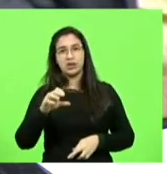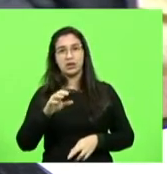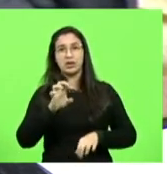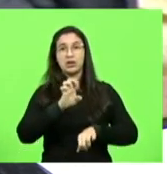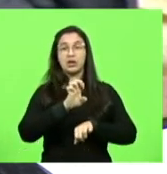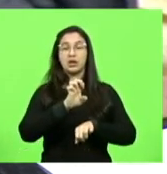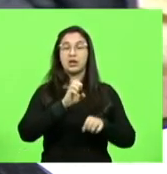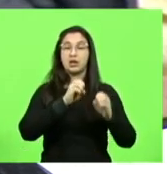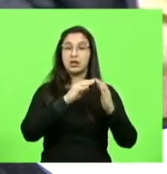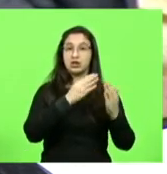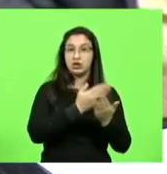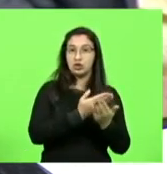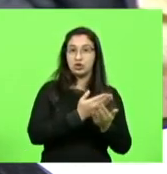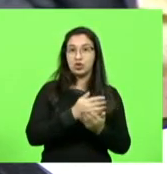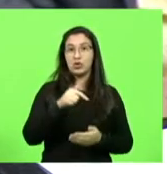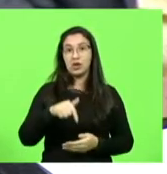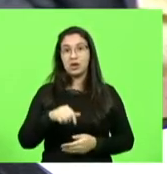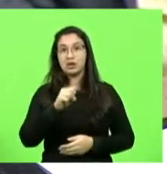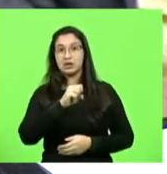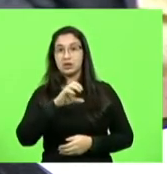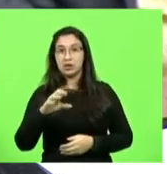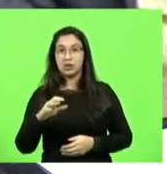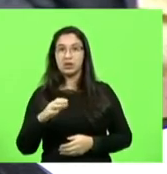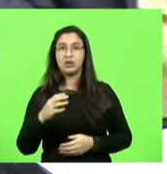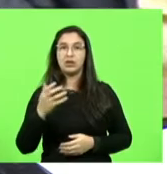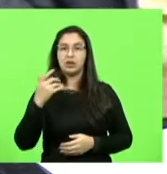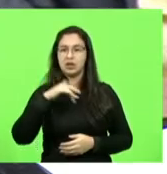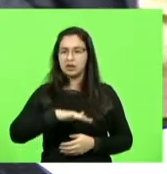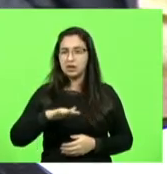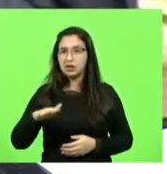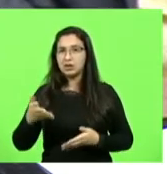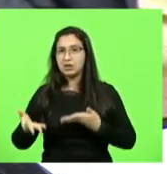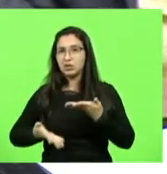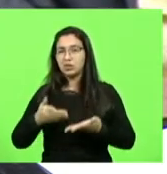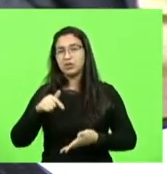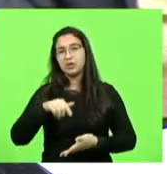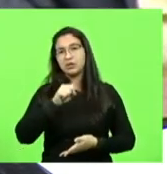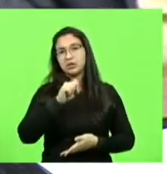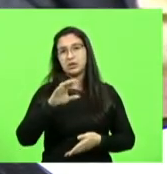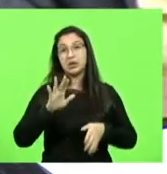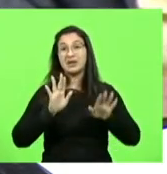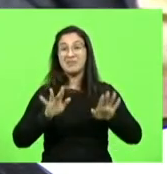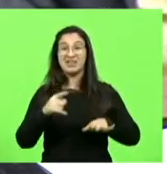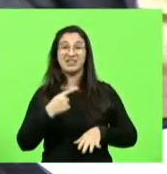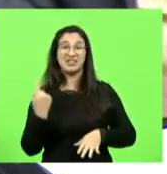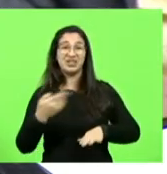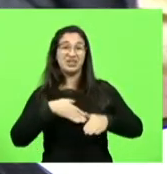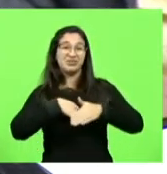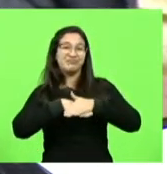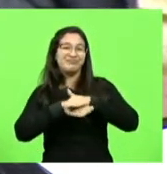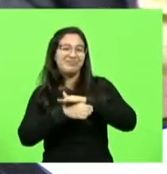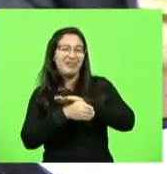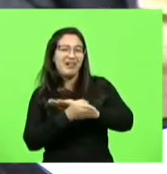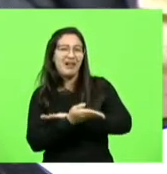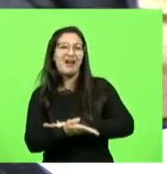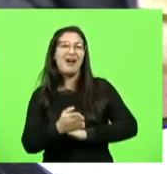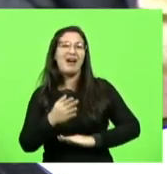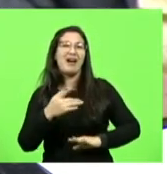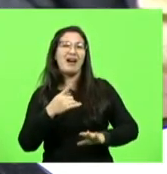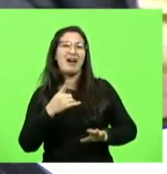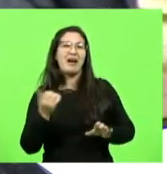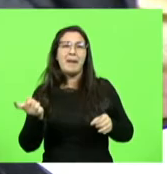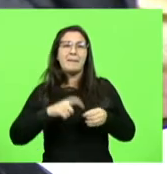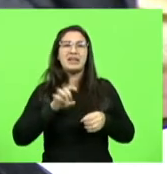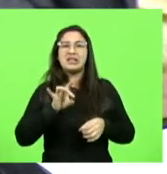Santa Catarina, a creche é em Santa Catarina, tudo é em Santa Catarina. Mas nós estamos acostumados a dizer assim, mande só 10% que a gente está